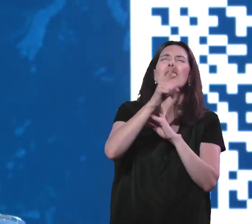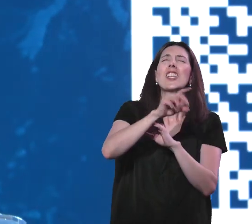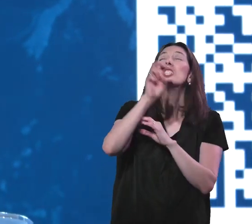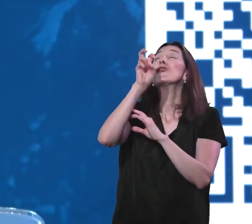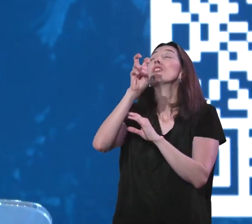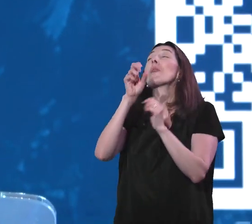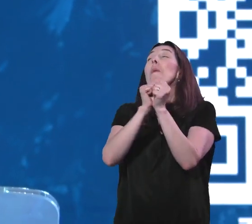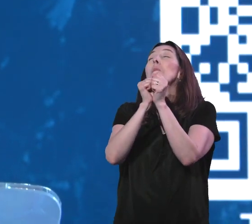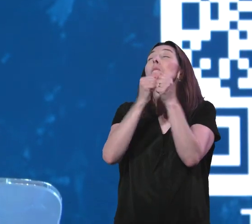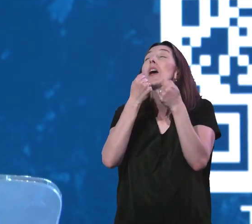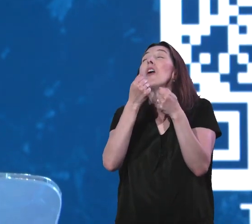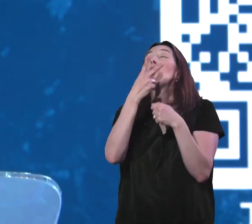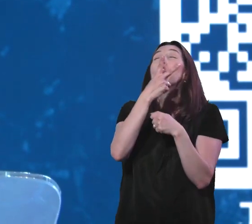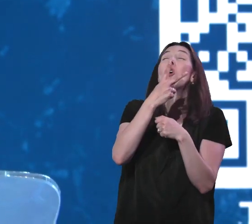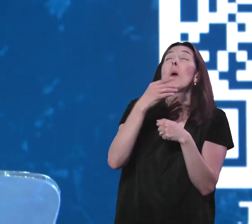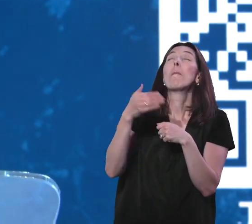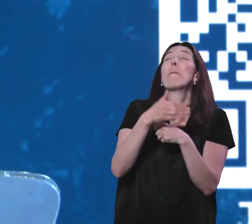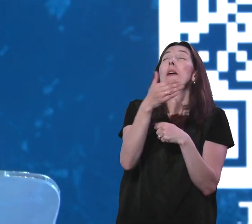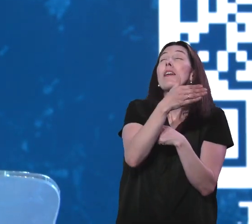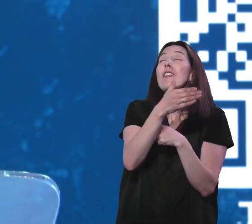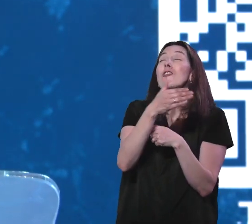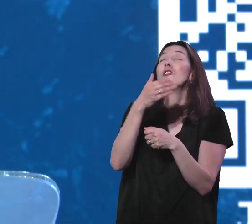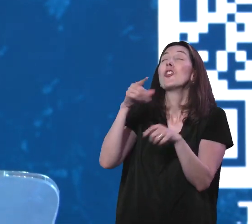2 peixes.